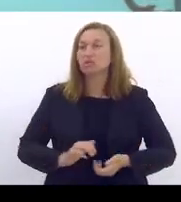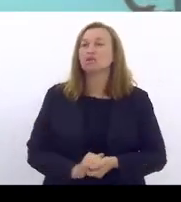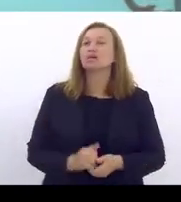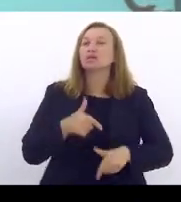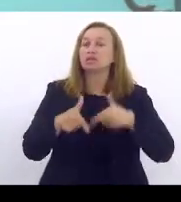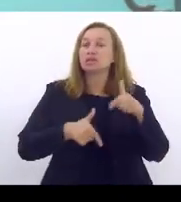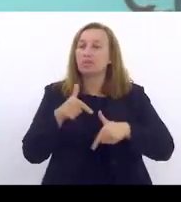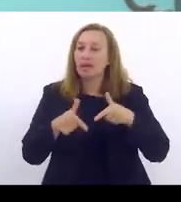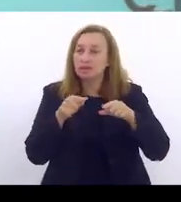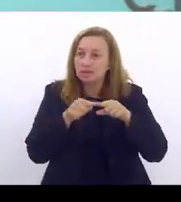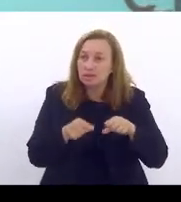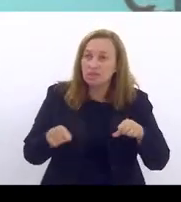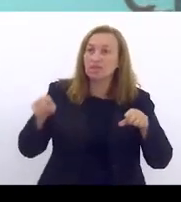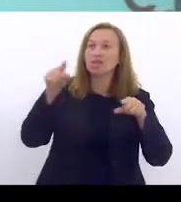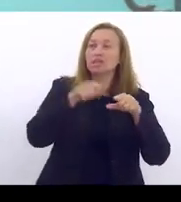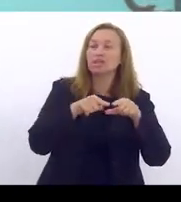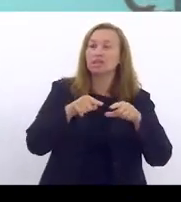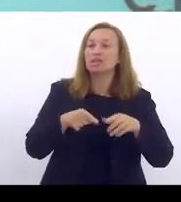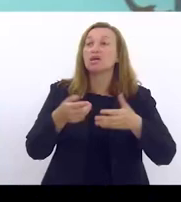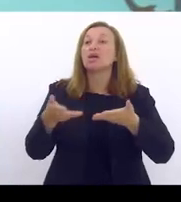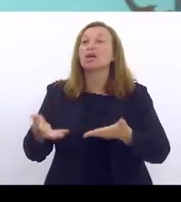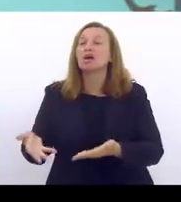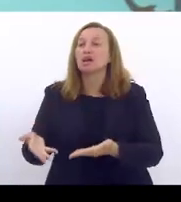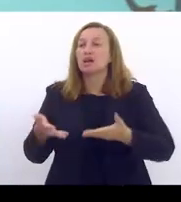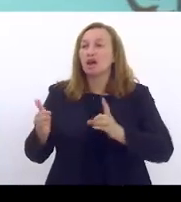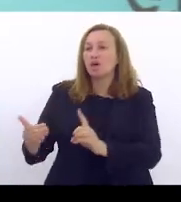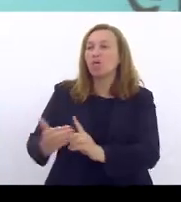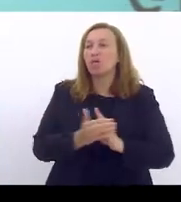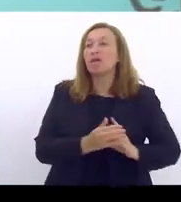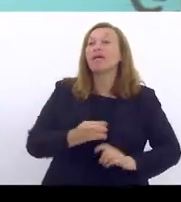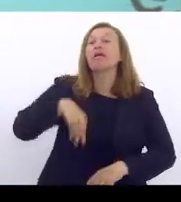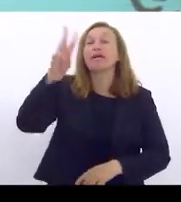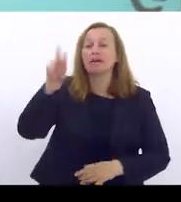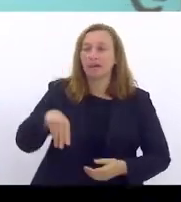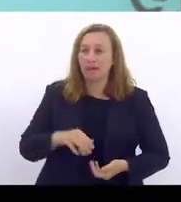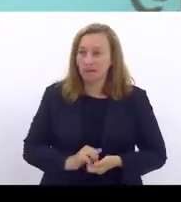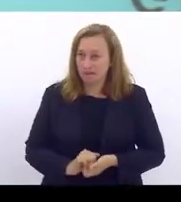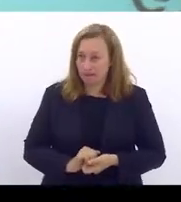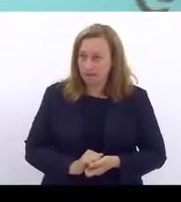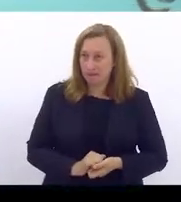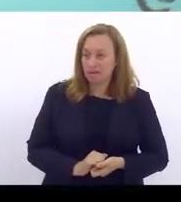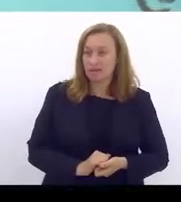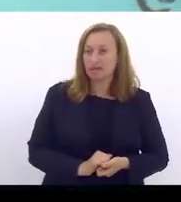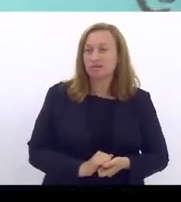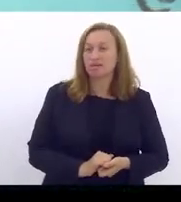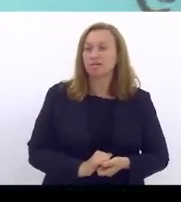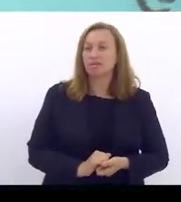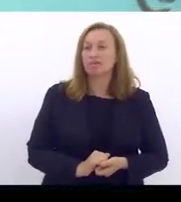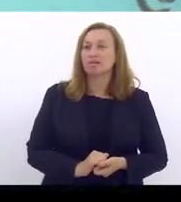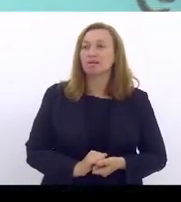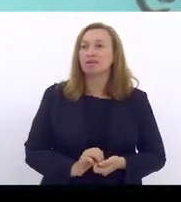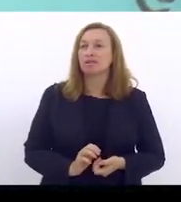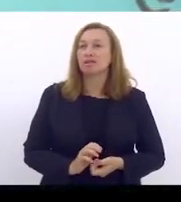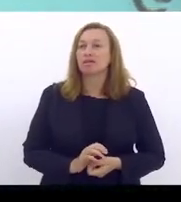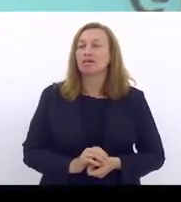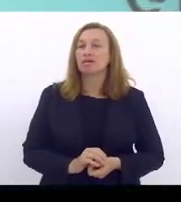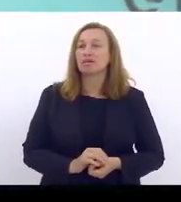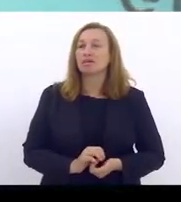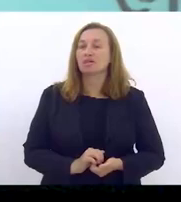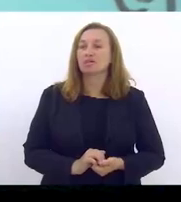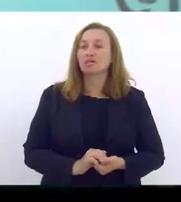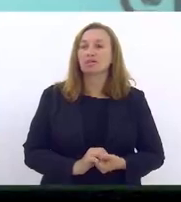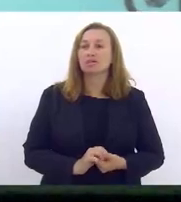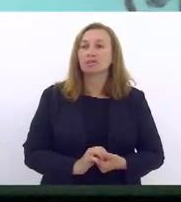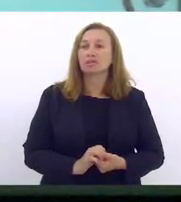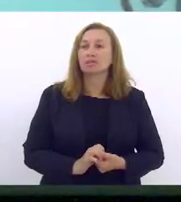em ciclos. Quem a gente acolhe? A gente chama de acolher porque... acolhe porque estamos no Acolher Gestante. Fica aí. Quem a